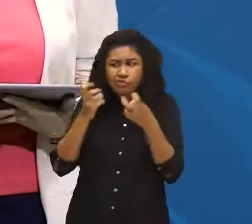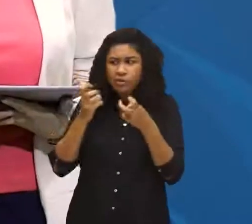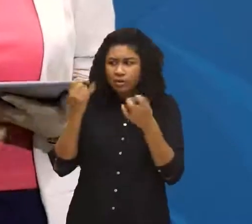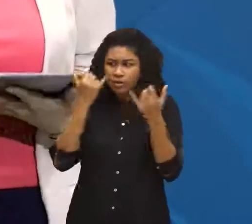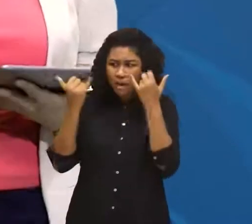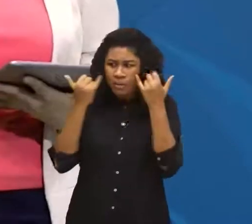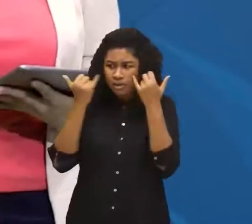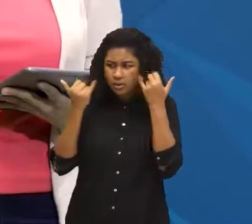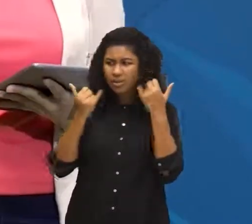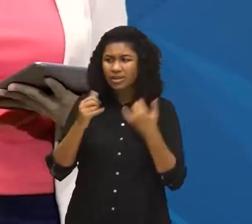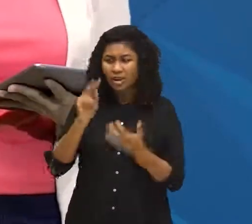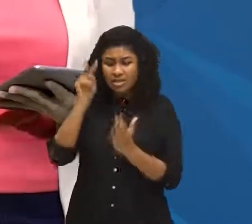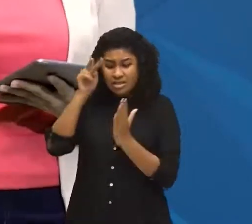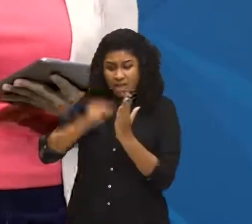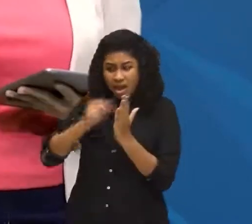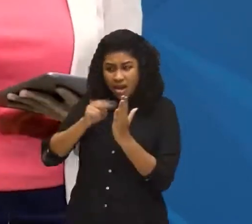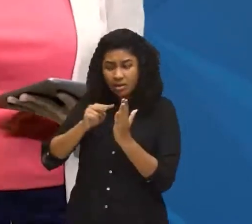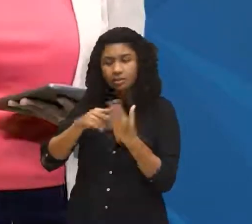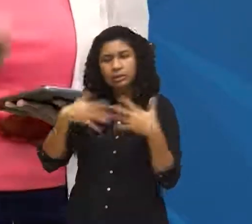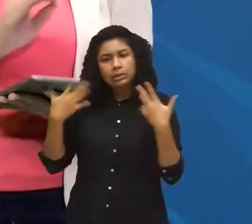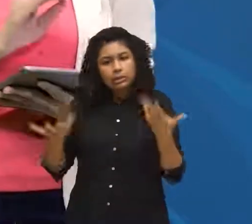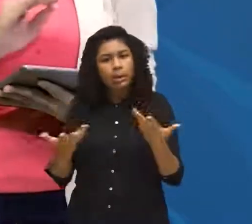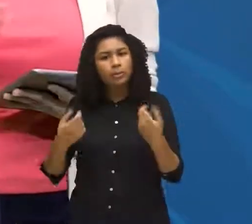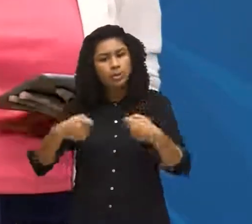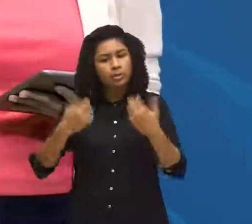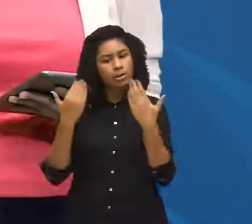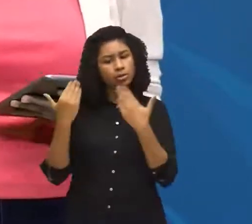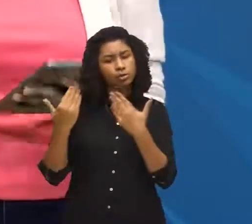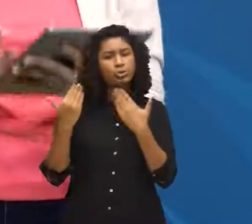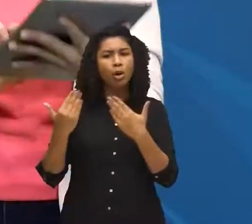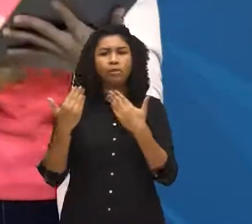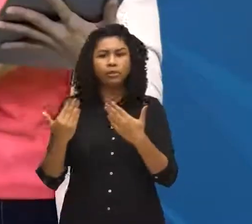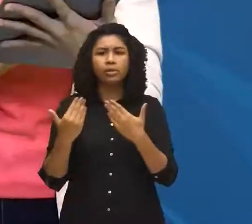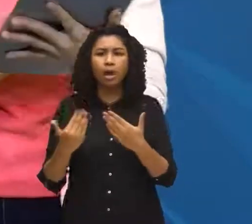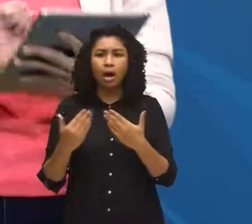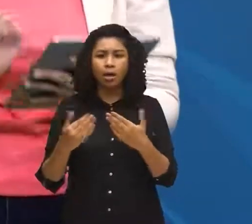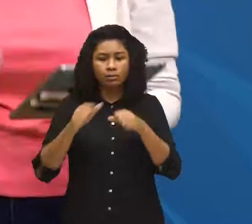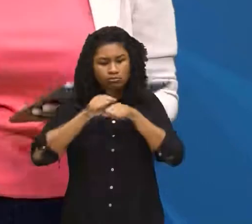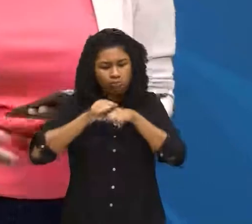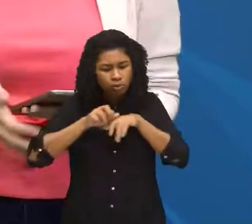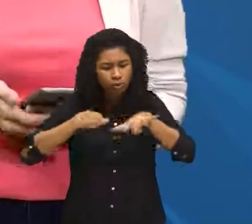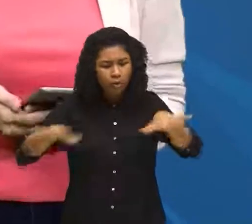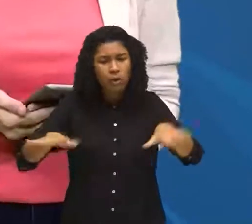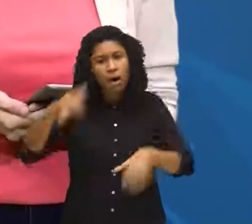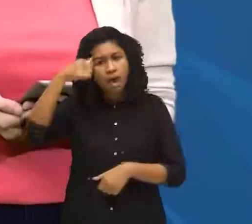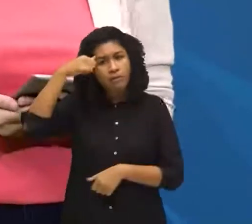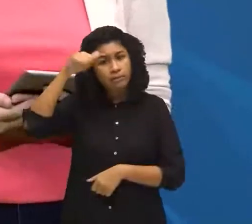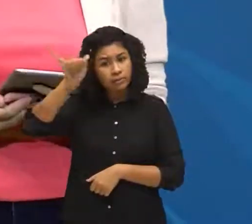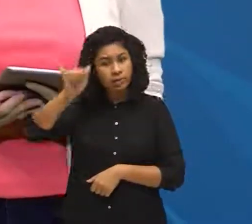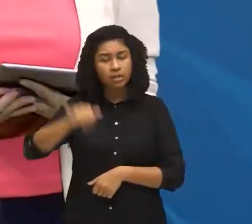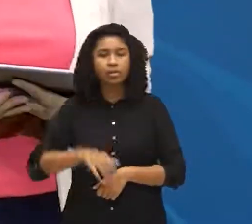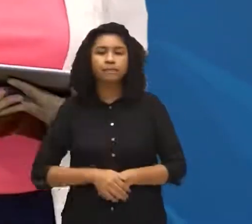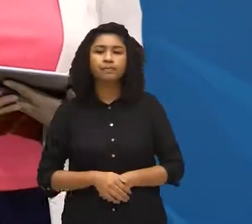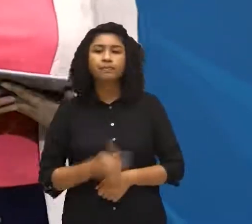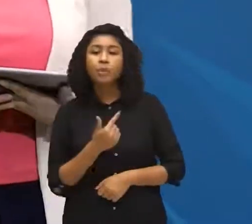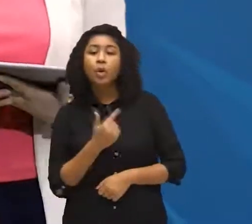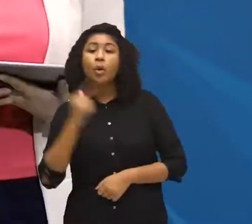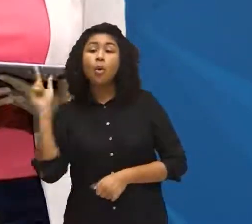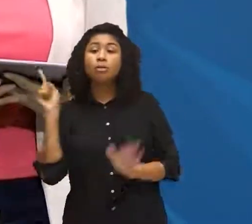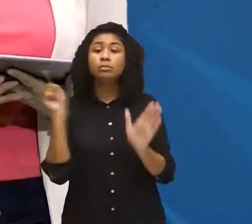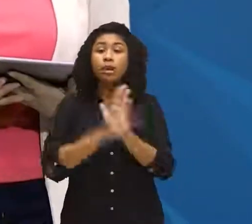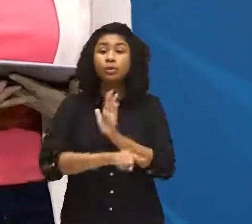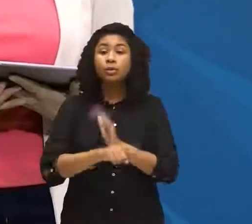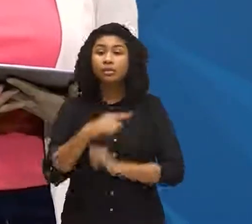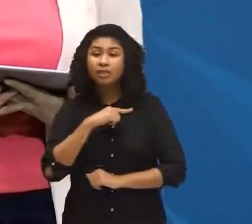puderam perceber, é falso. Se você recebeu, não compartilhe. Temos mais uma pergunta? Temos sim, olha aí, ó,